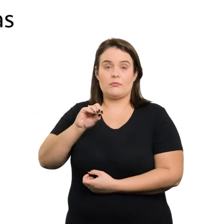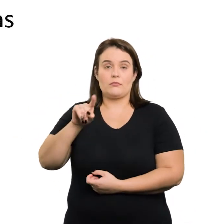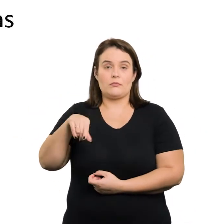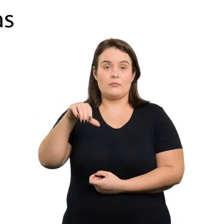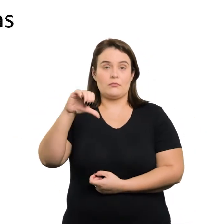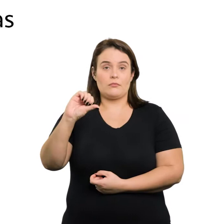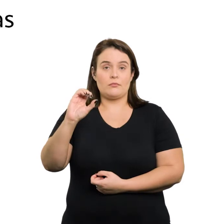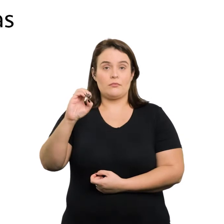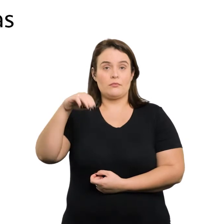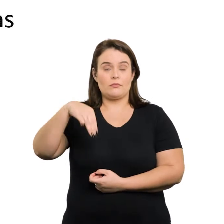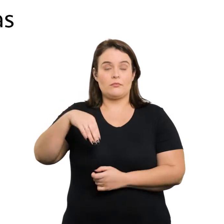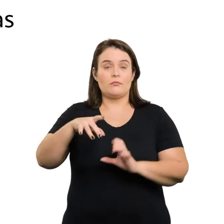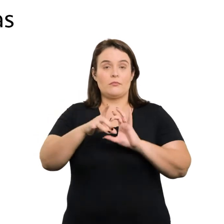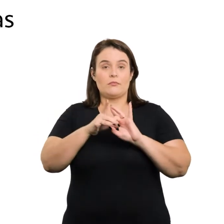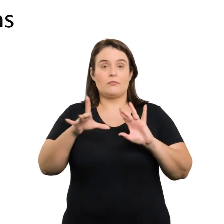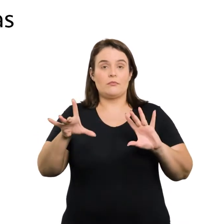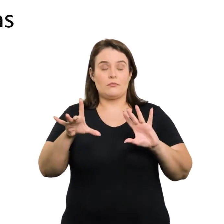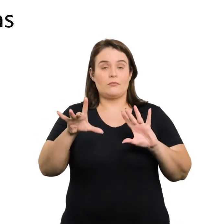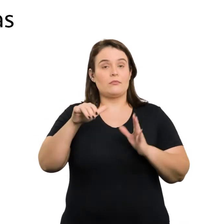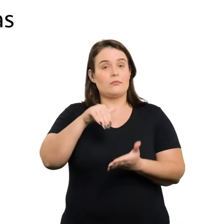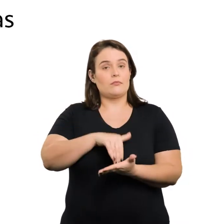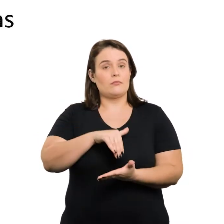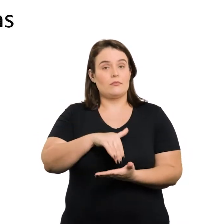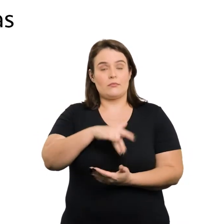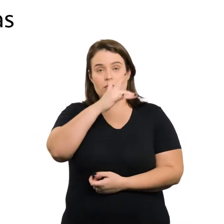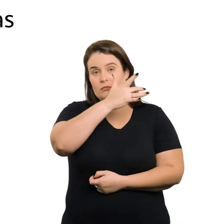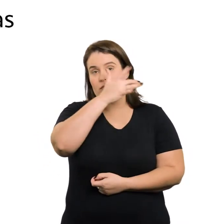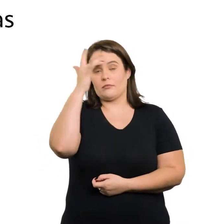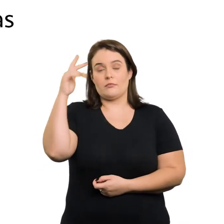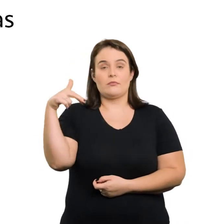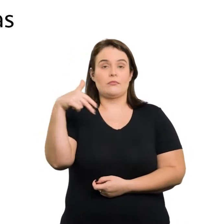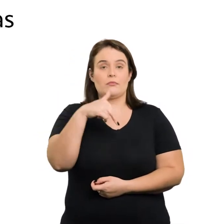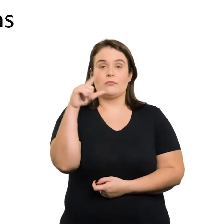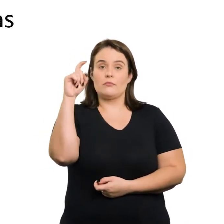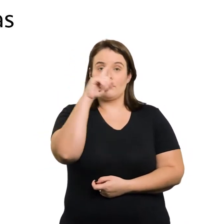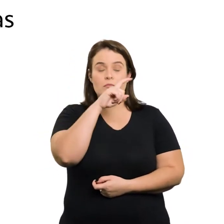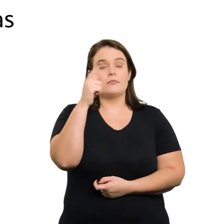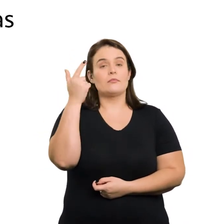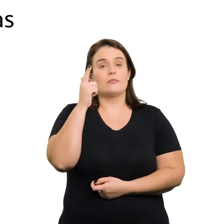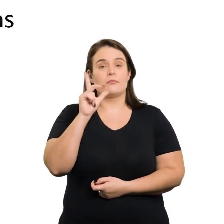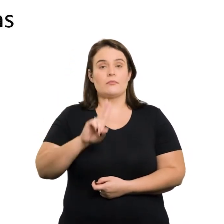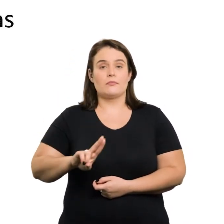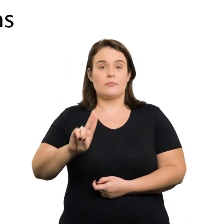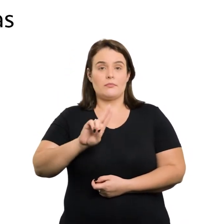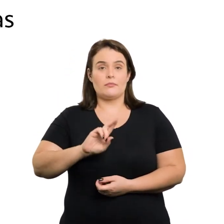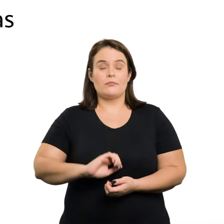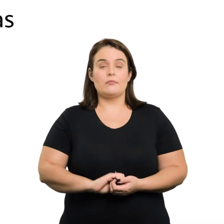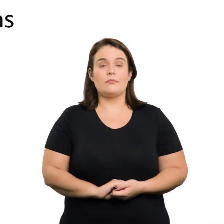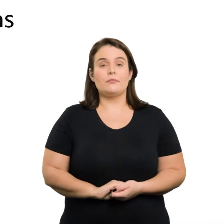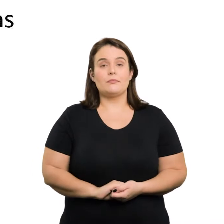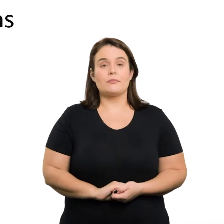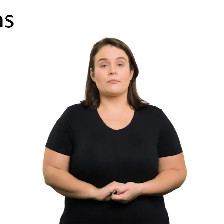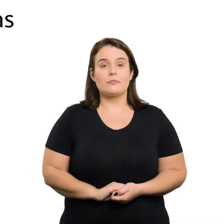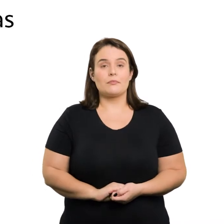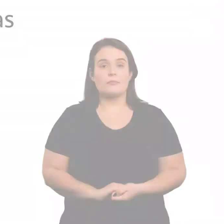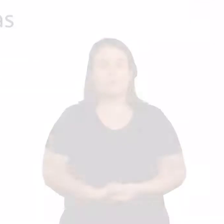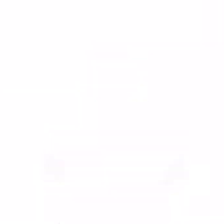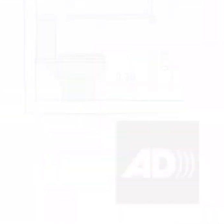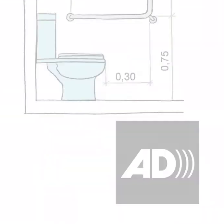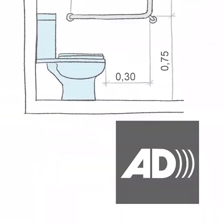com 0,90 metro livre mínimo, para que uma pessoa com mobilidade reduzida possa